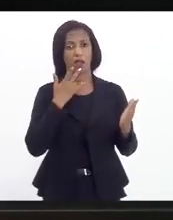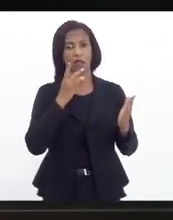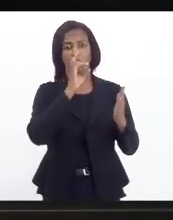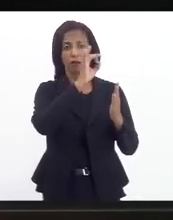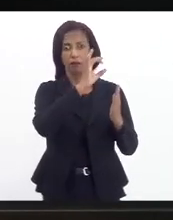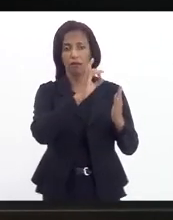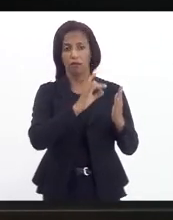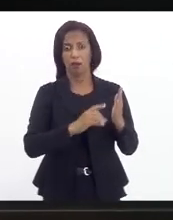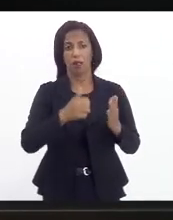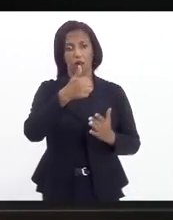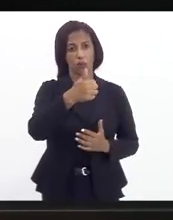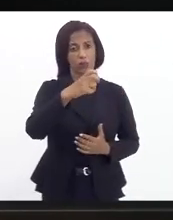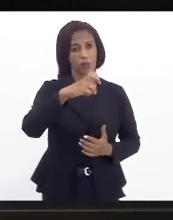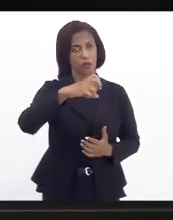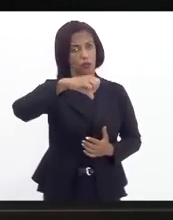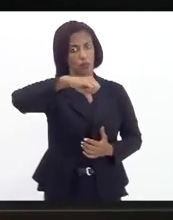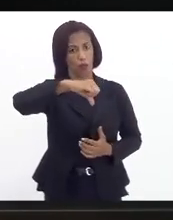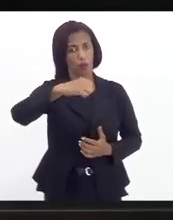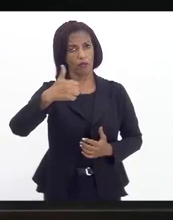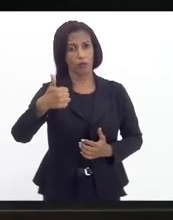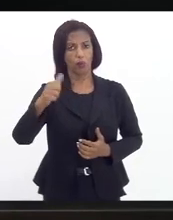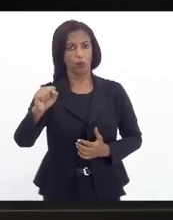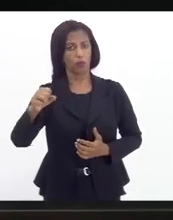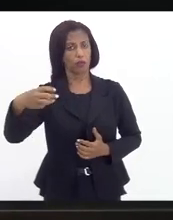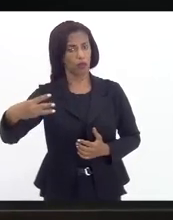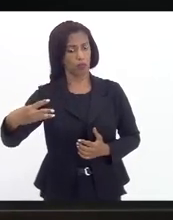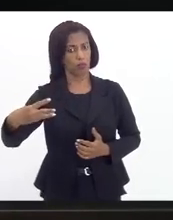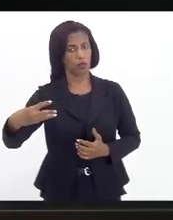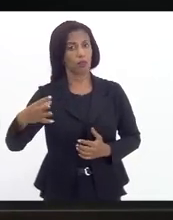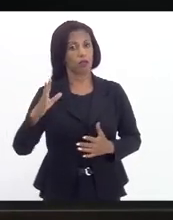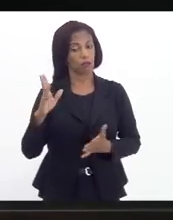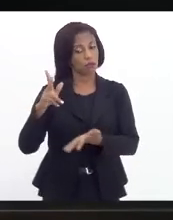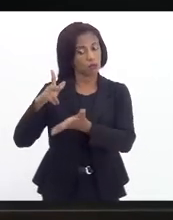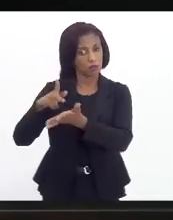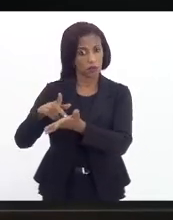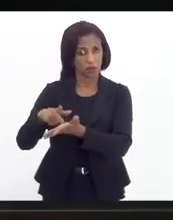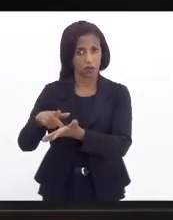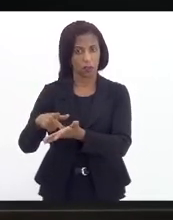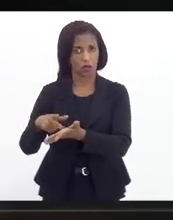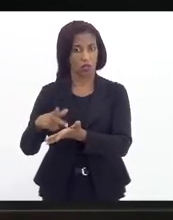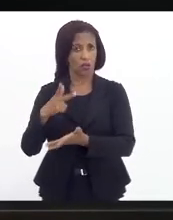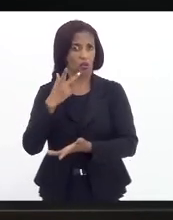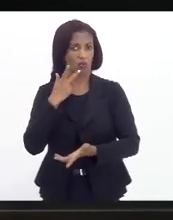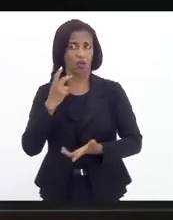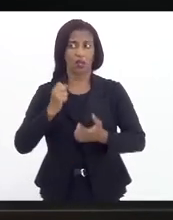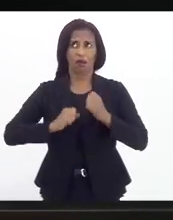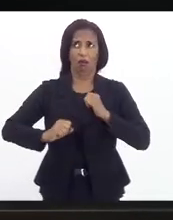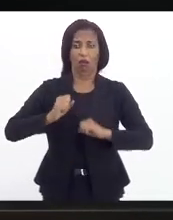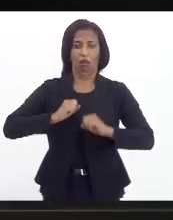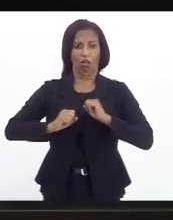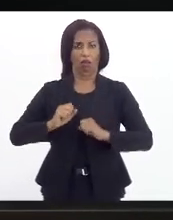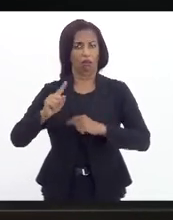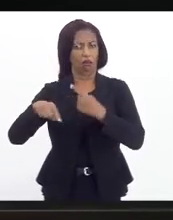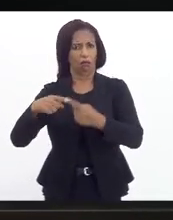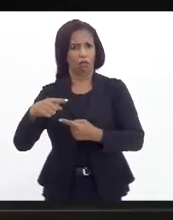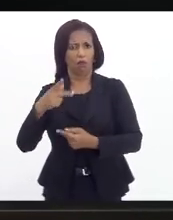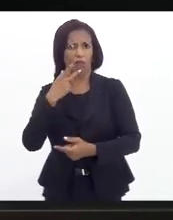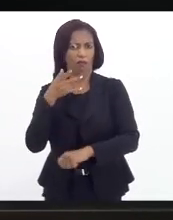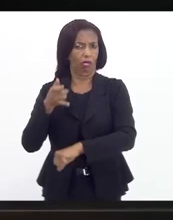ainda a Lei Complementar 159 e 183. Então, para a gente ser sincero, para a gente não criar expectativa, que não será possível.